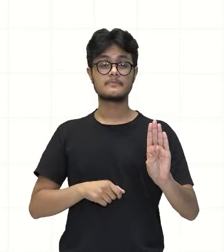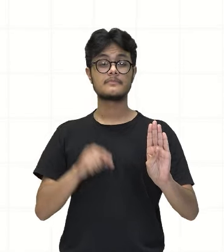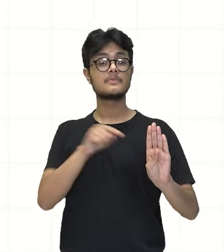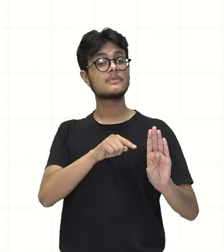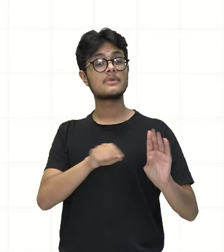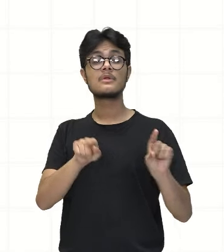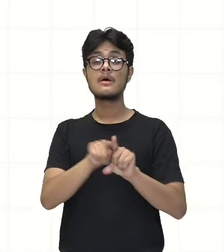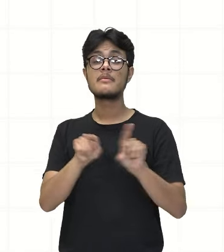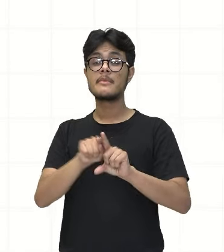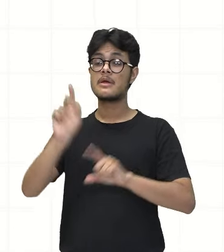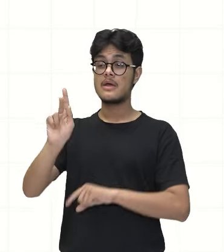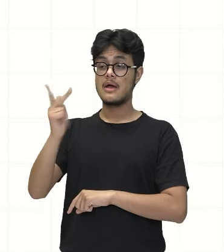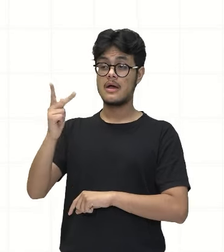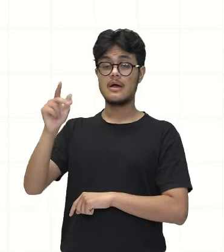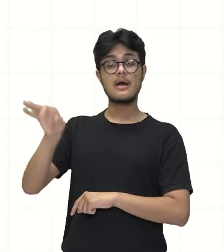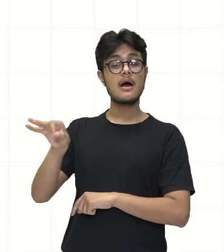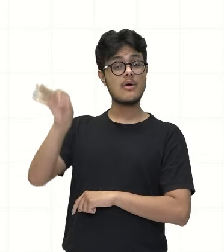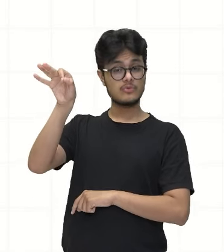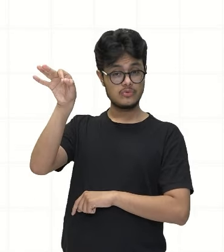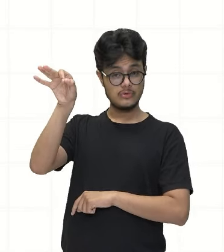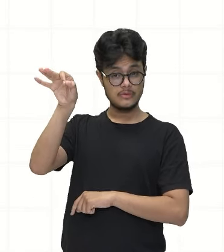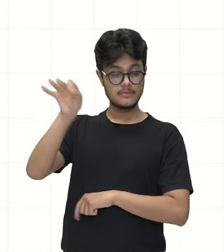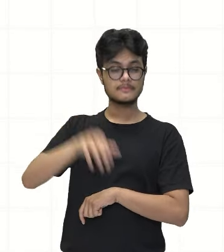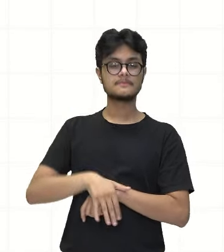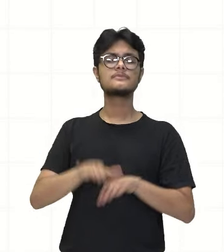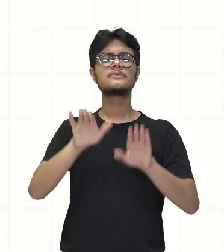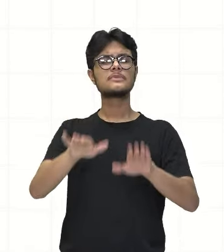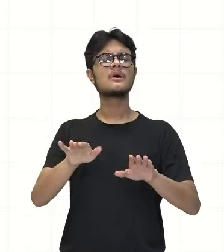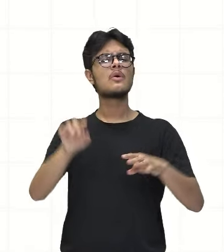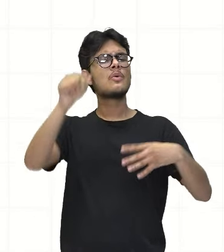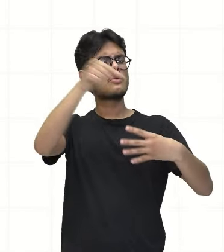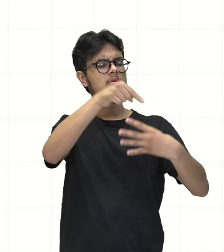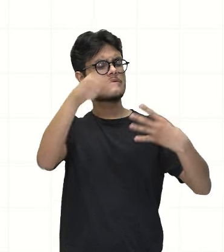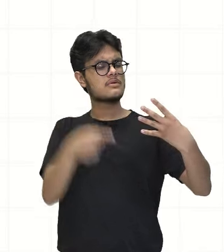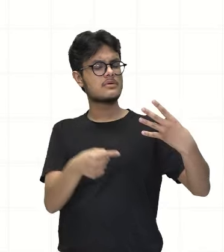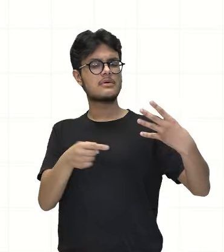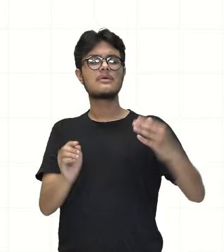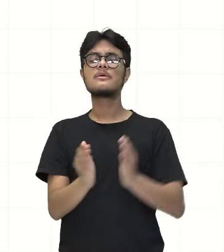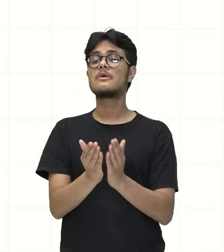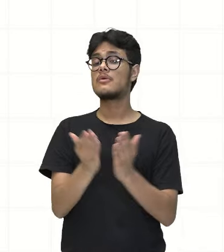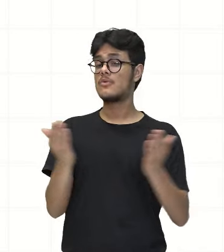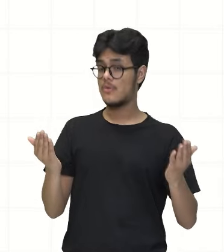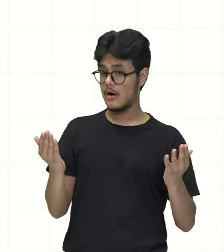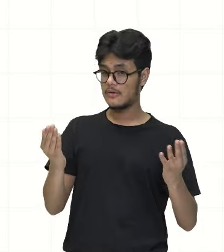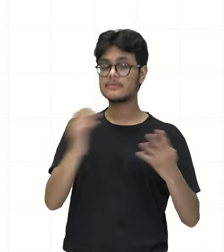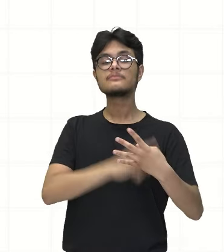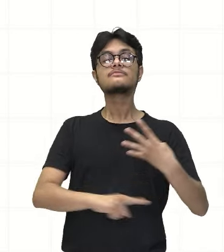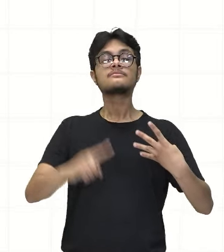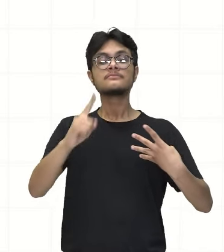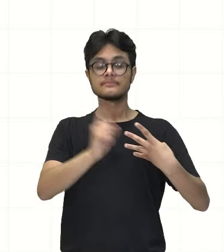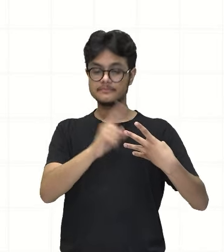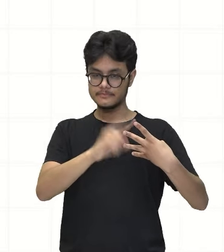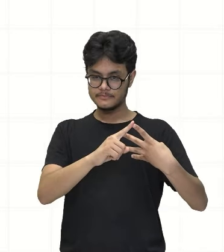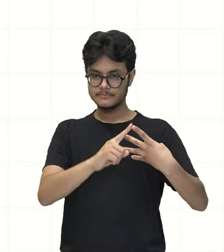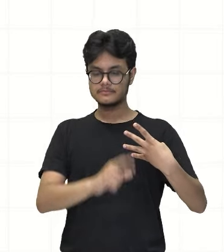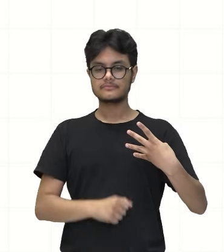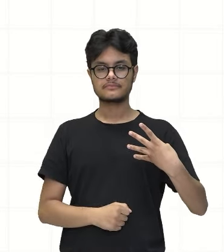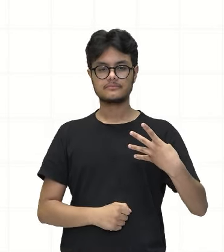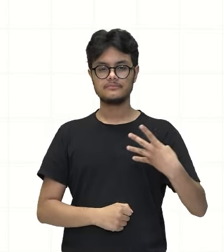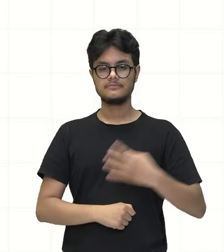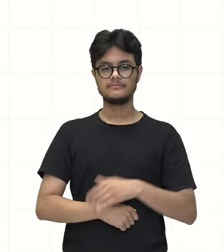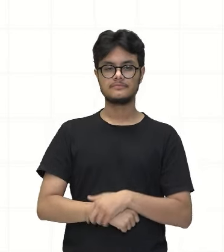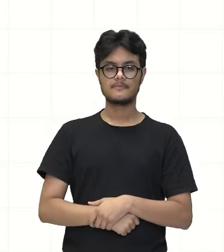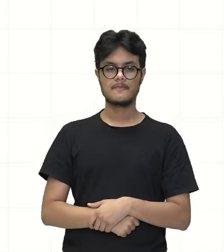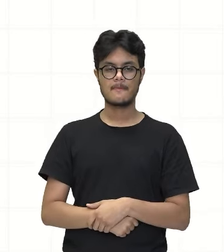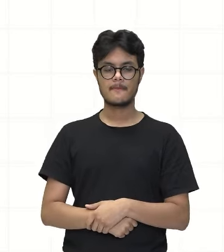da altura H. Aí a gente pode lembrar das fórmulas, né? A fórmula do cateto B é ele ao